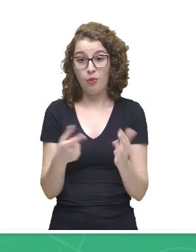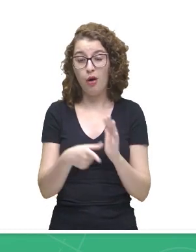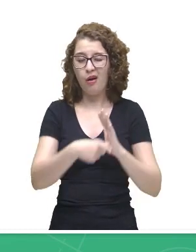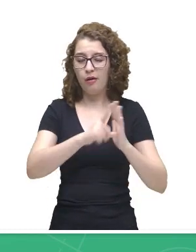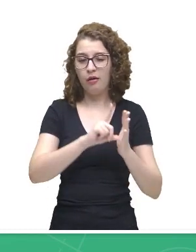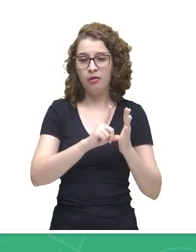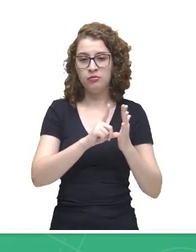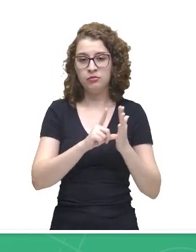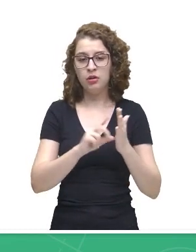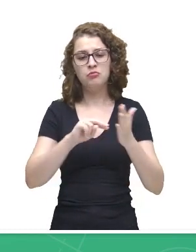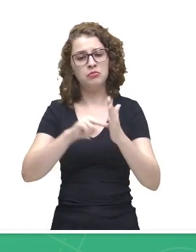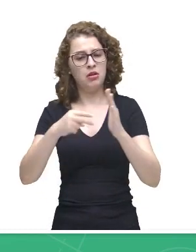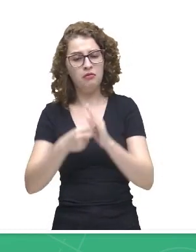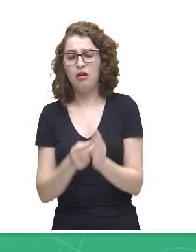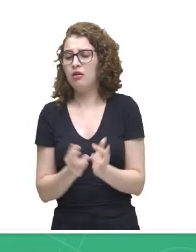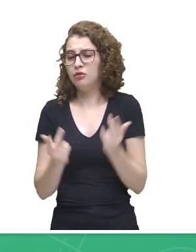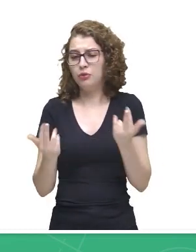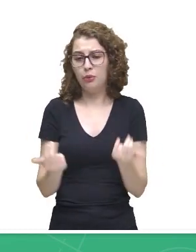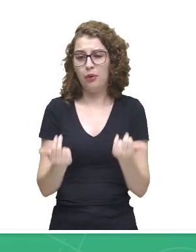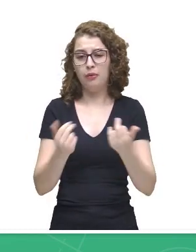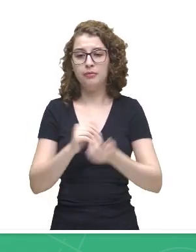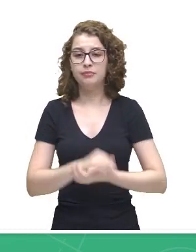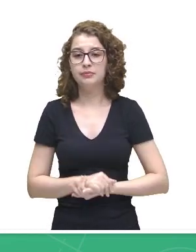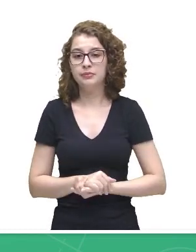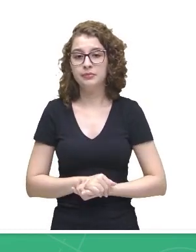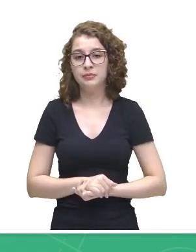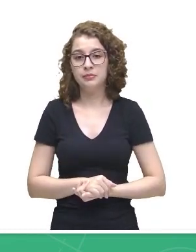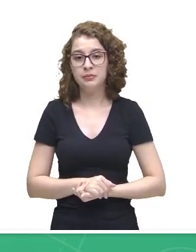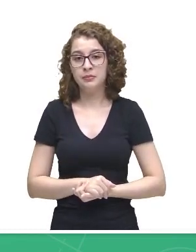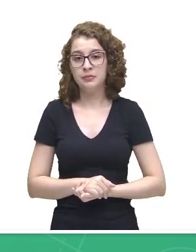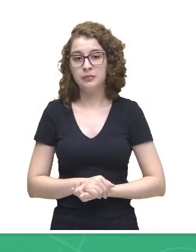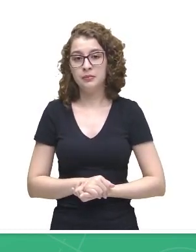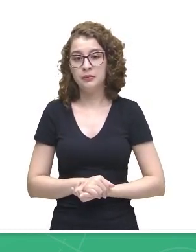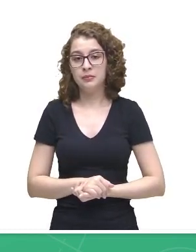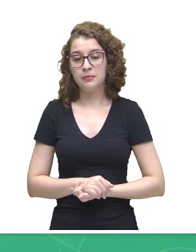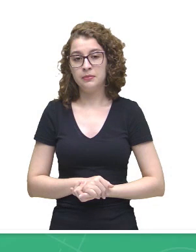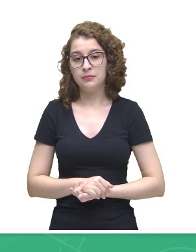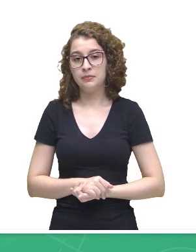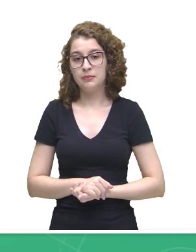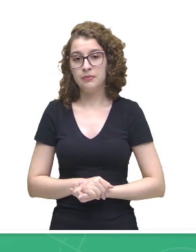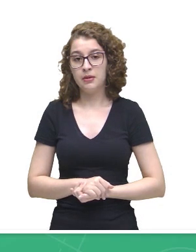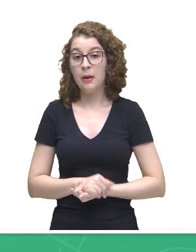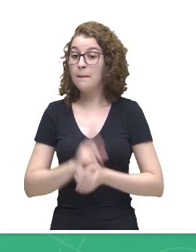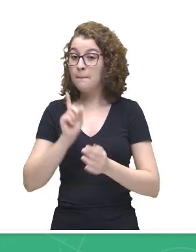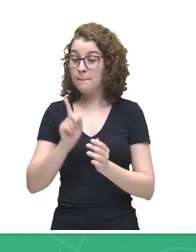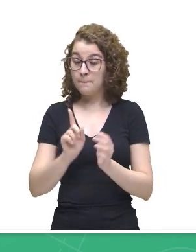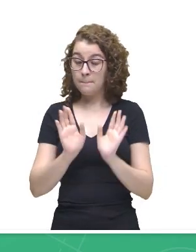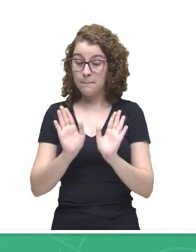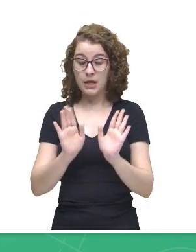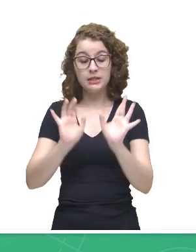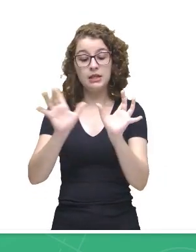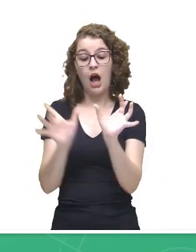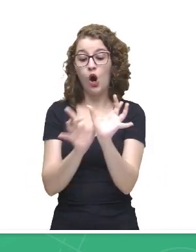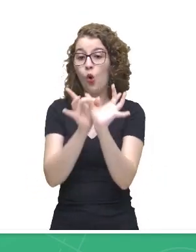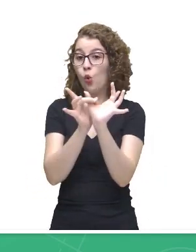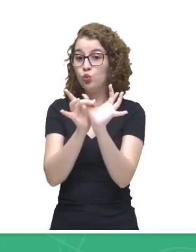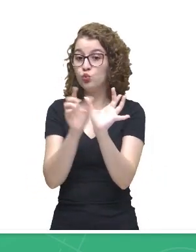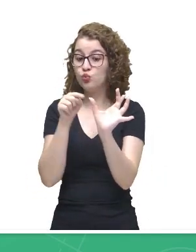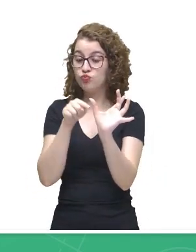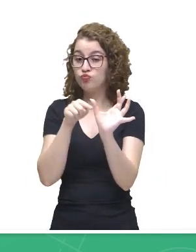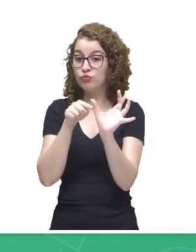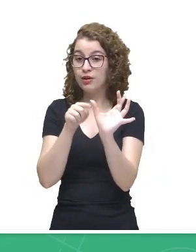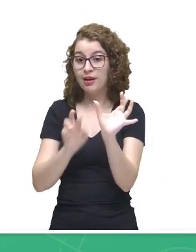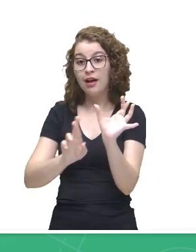tá? Então, eu bati na porta e ele não abriu de qualquer forma, tá bom? Só mudei aqui a conjunção, mas continuo passando a mesma informação de